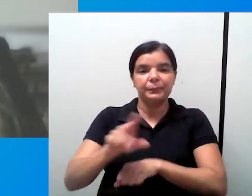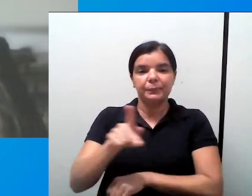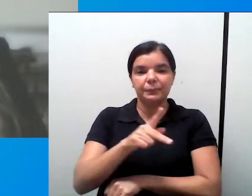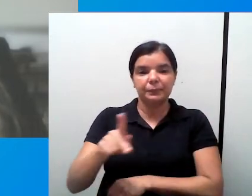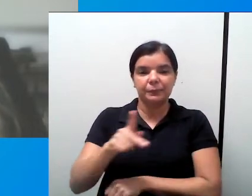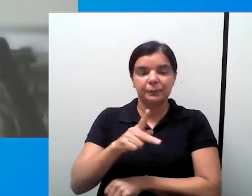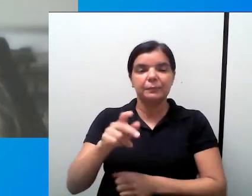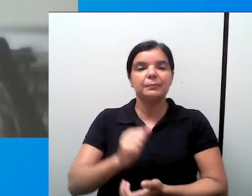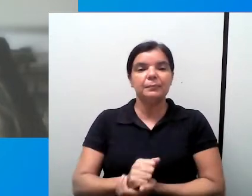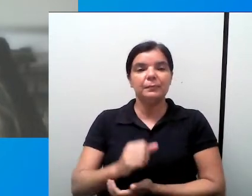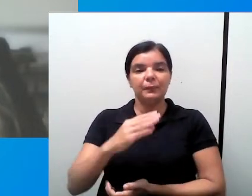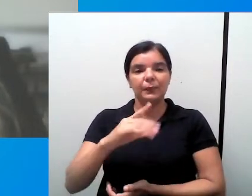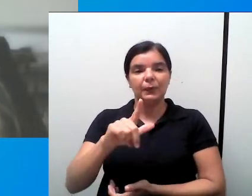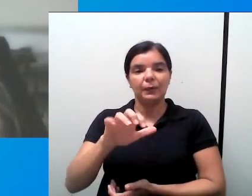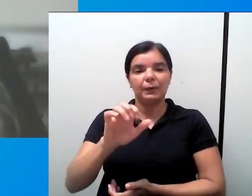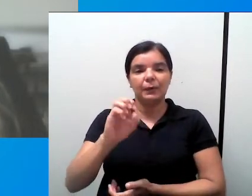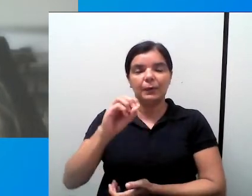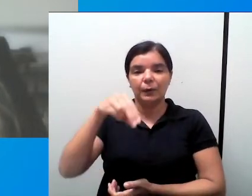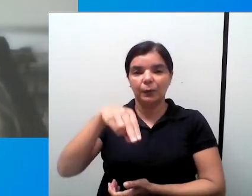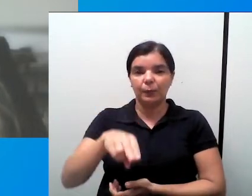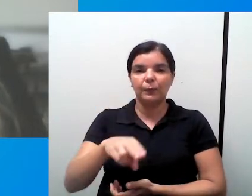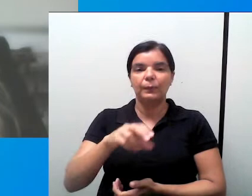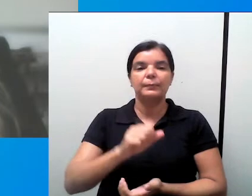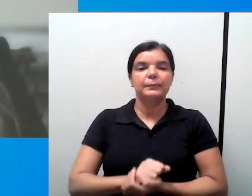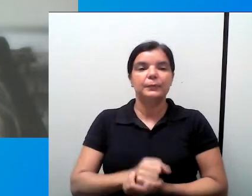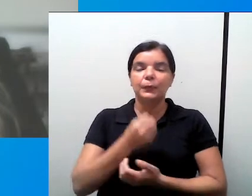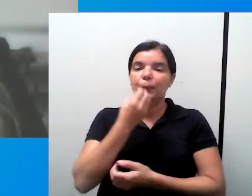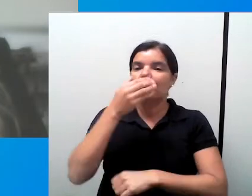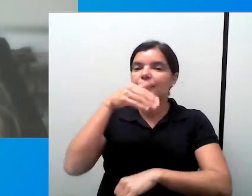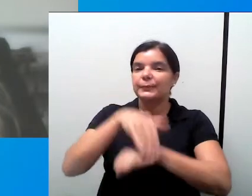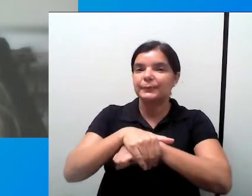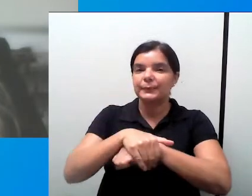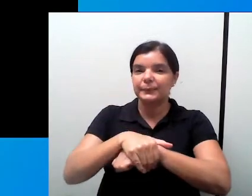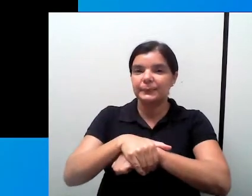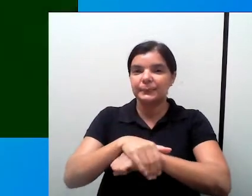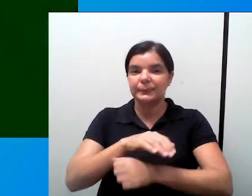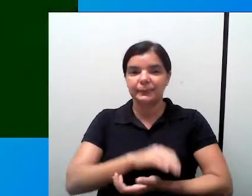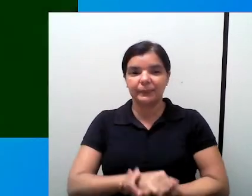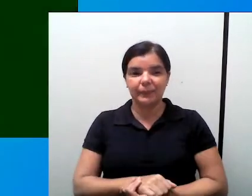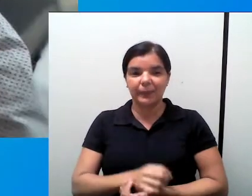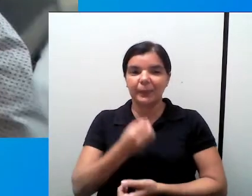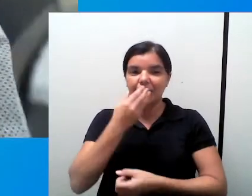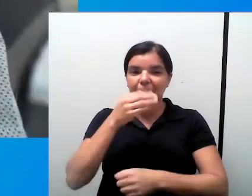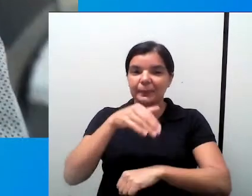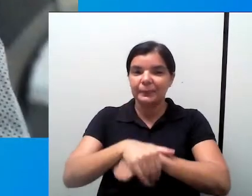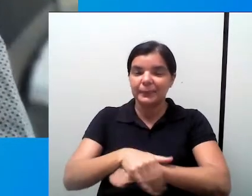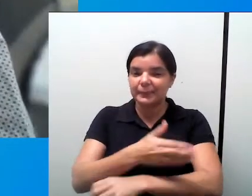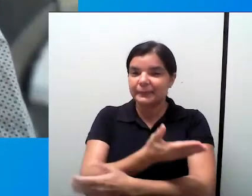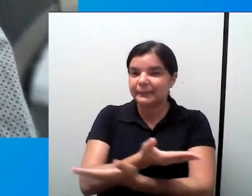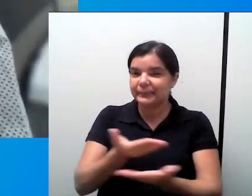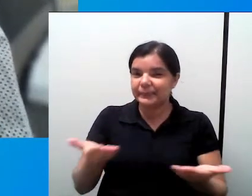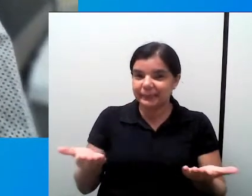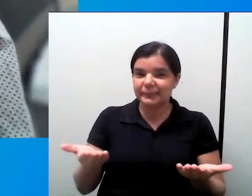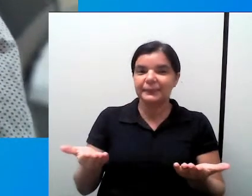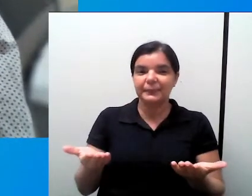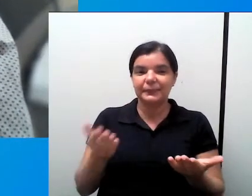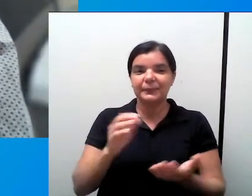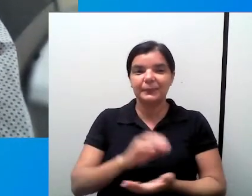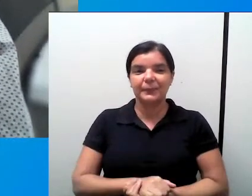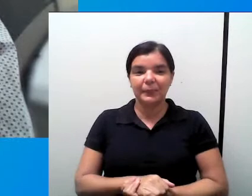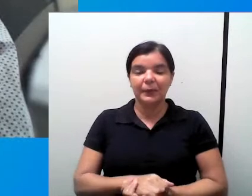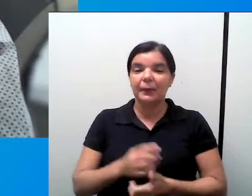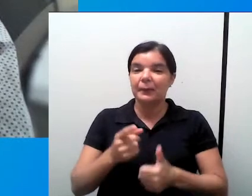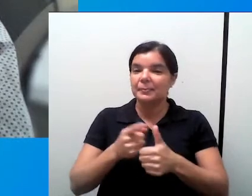Xavier Pereira Júnior. Boa noite, professor. Boa noite, pessoal. Primeiramente,